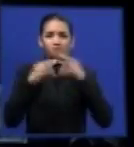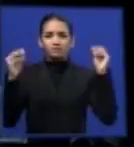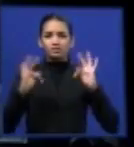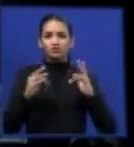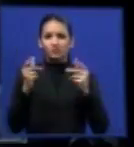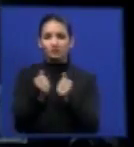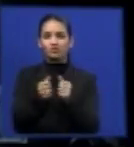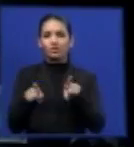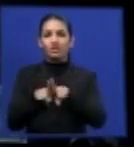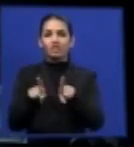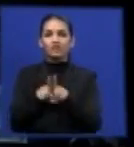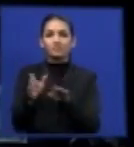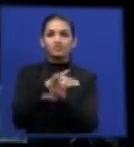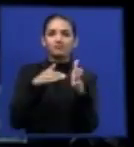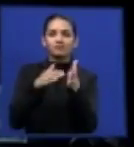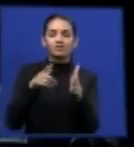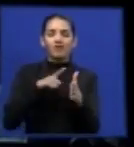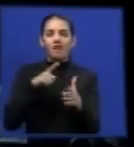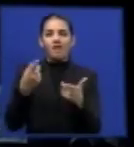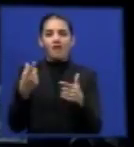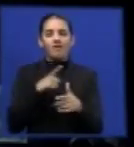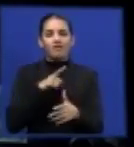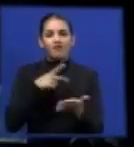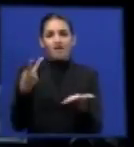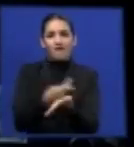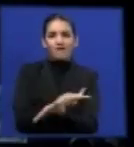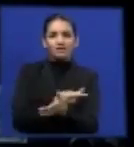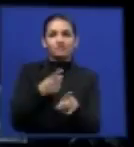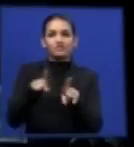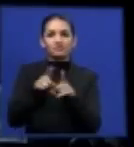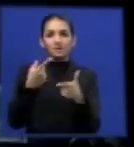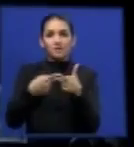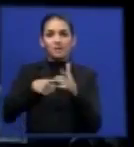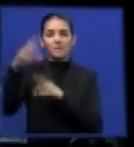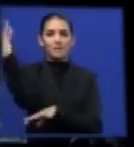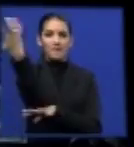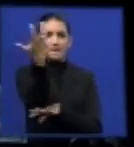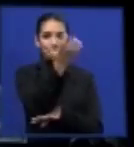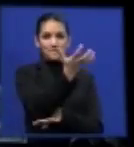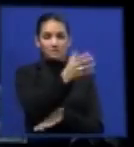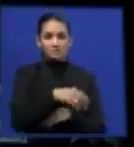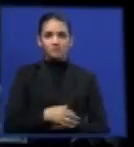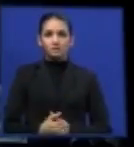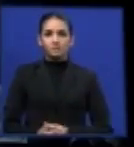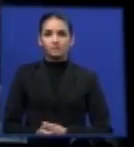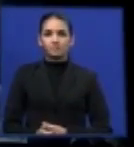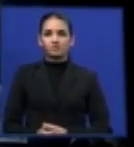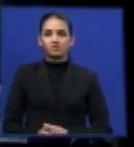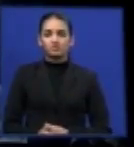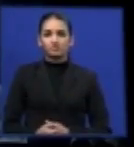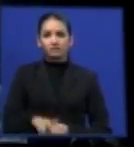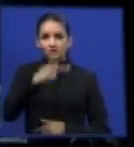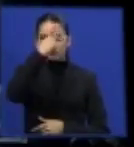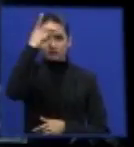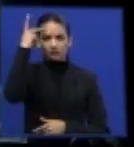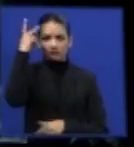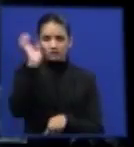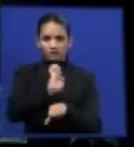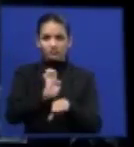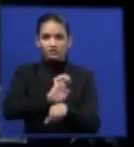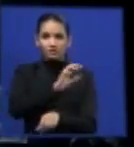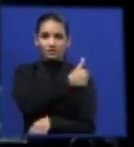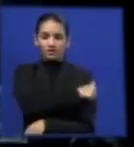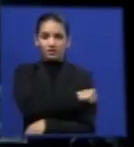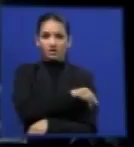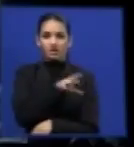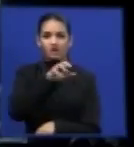impacto ambiental diferenciado né Eh nós no Rio de Janeiro eu tive a oportunidade